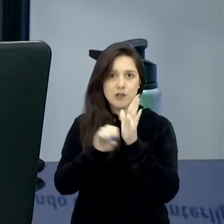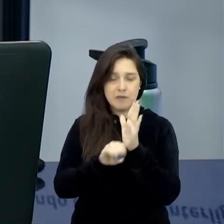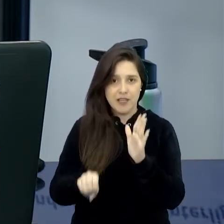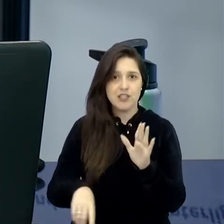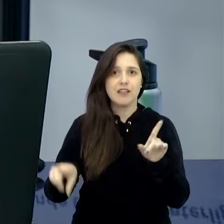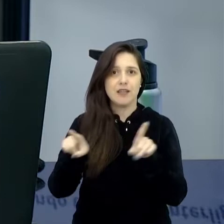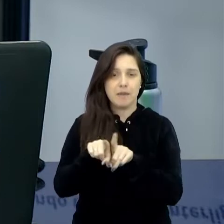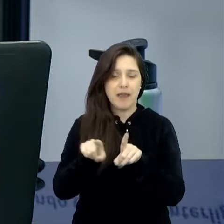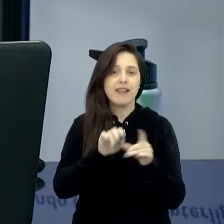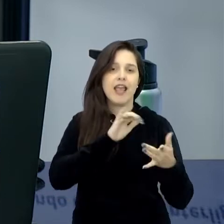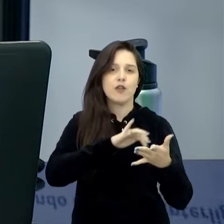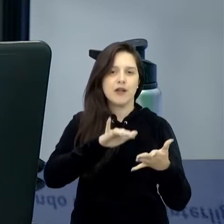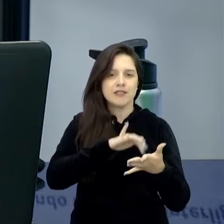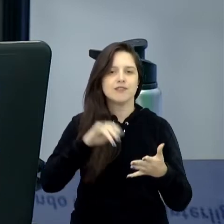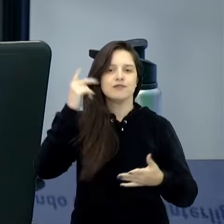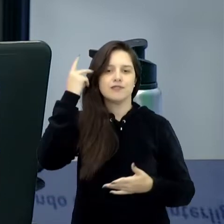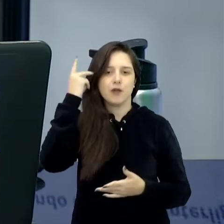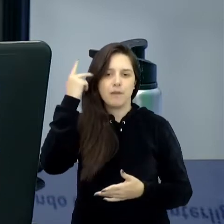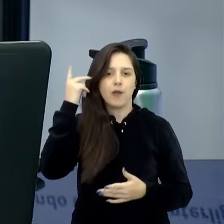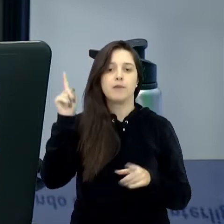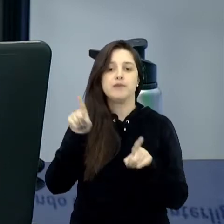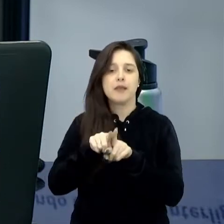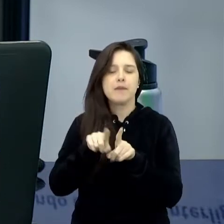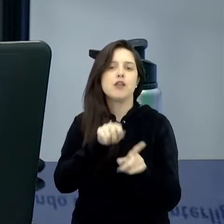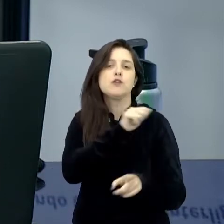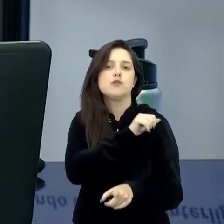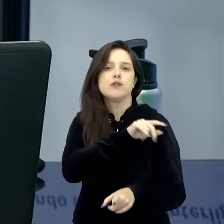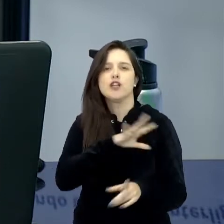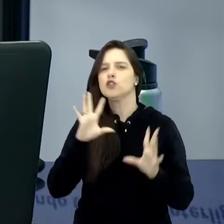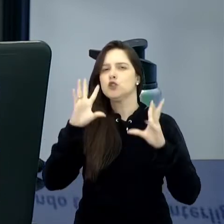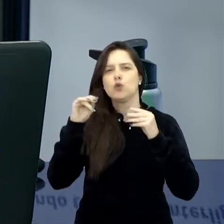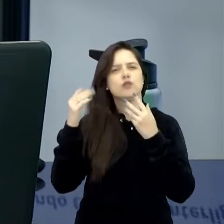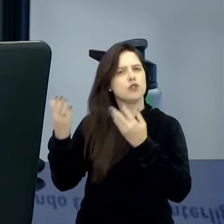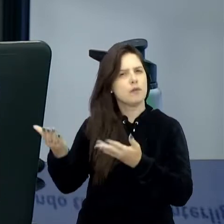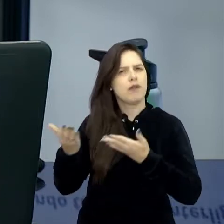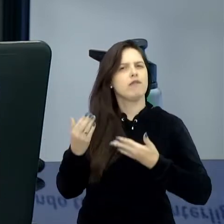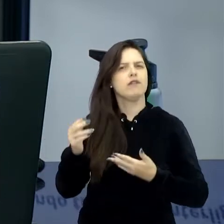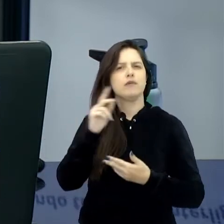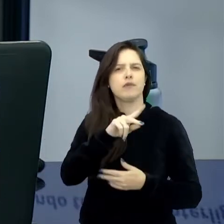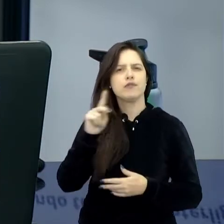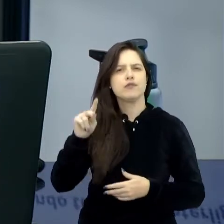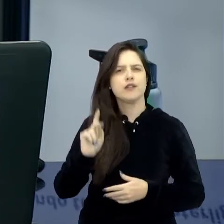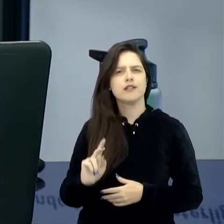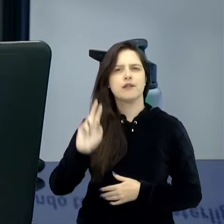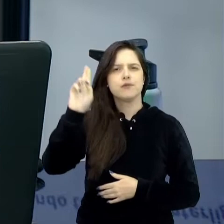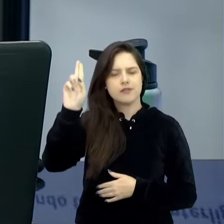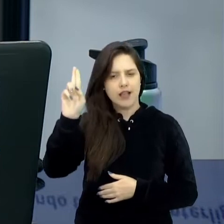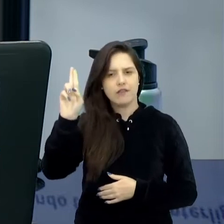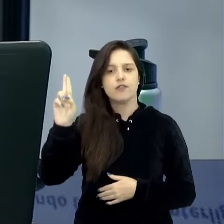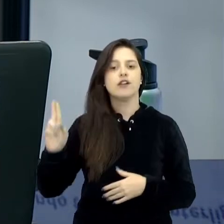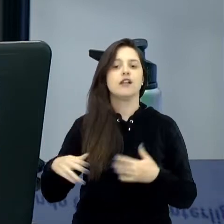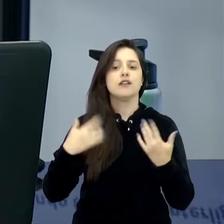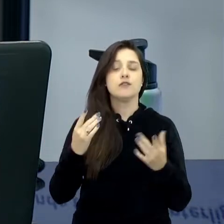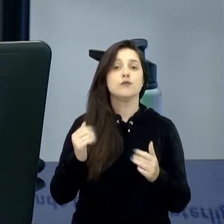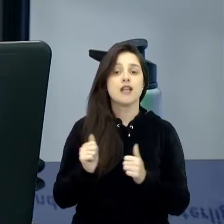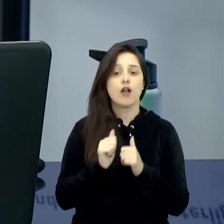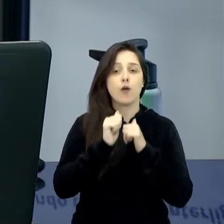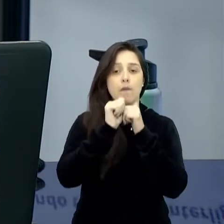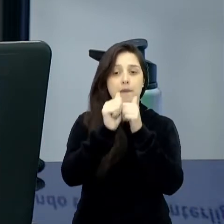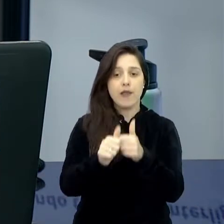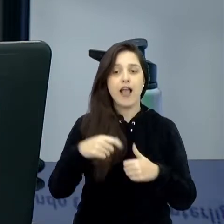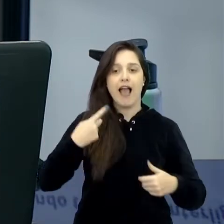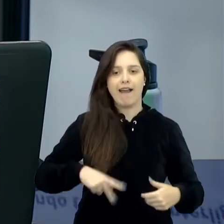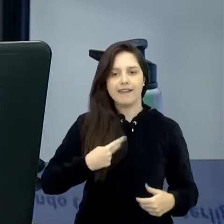de São Paulo. Estudantes, sejam muito bem-vindos, professores, responsáveis, todo mundo que nos acompanha